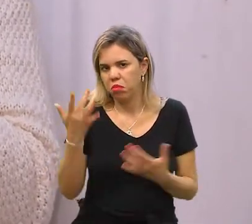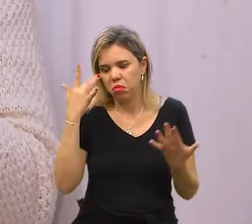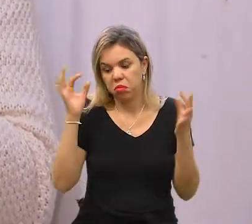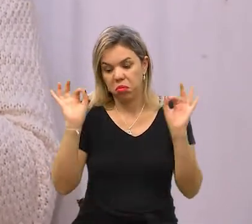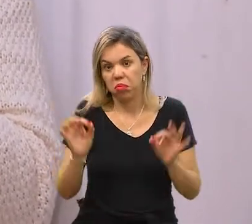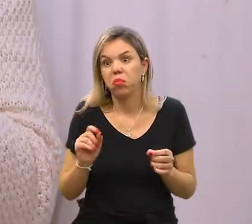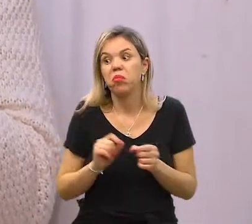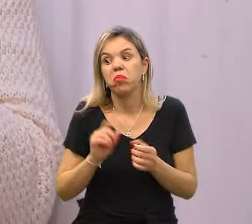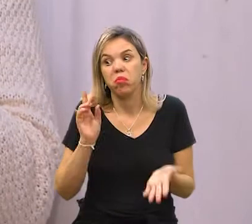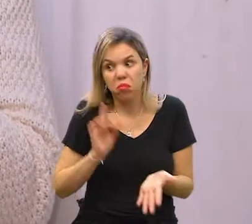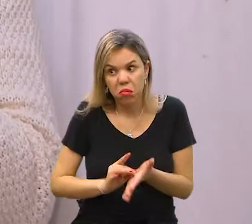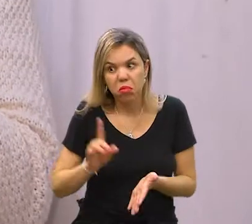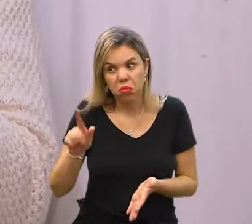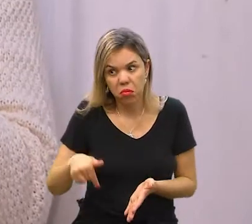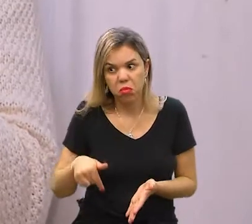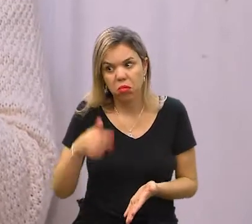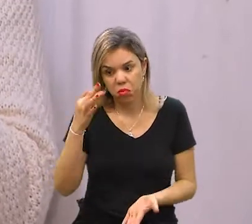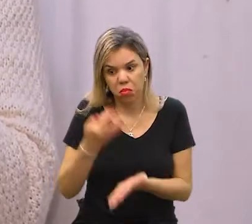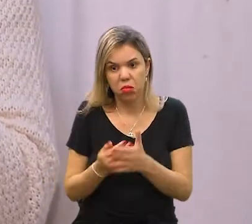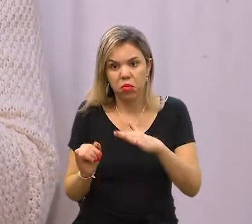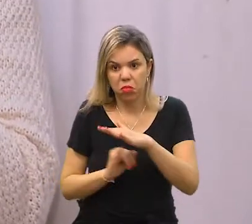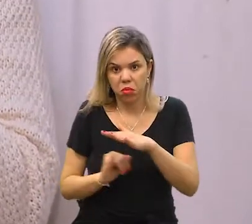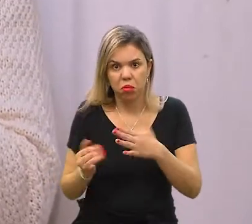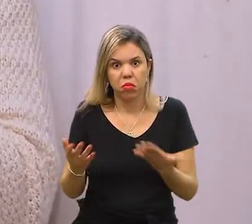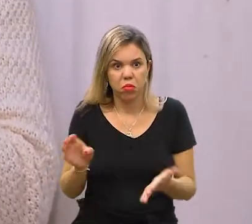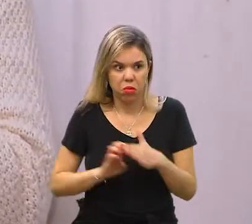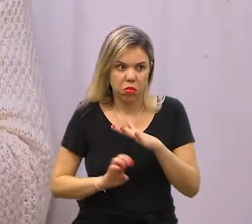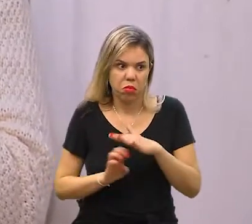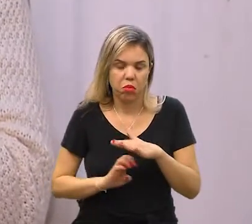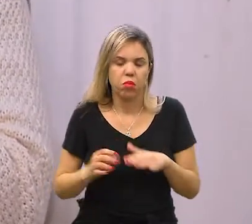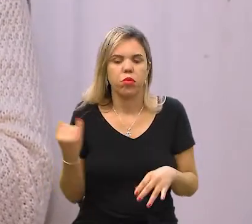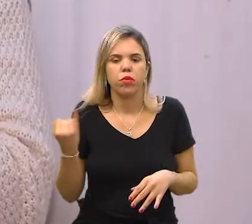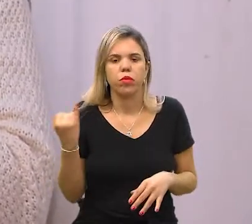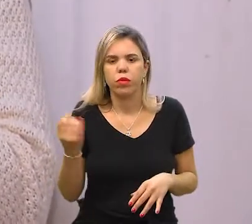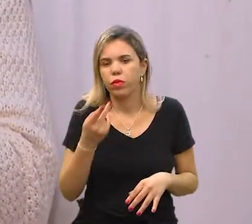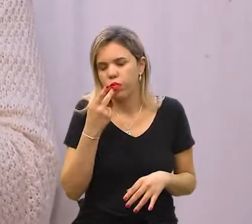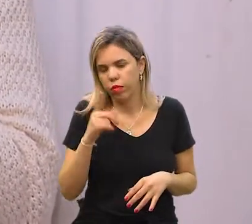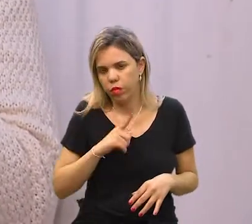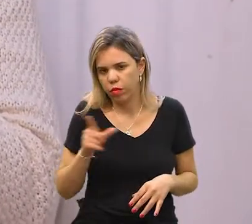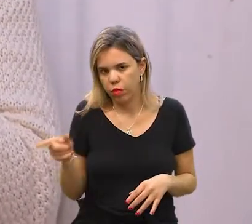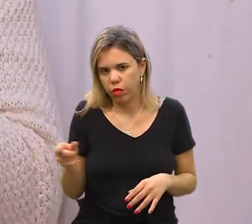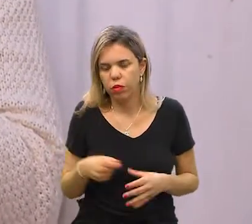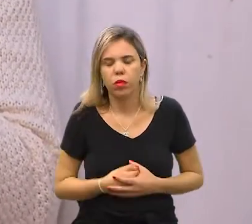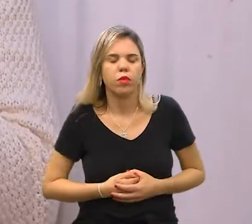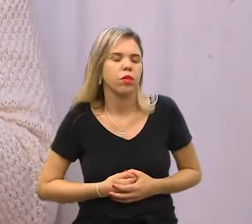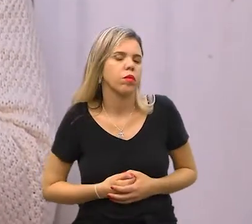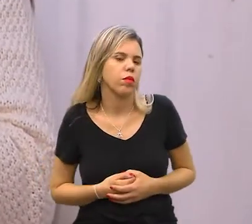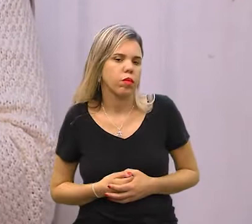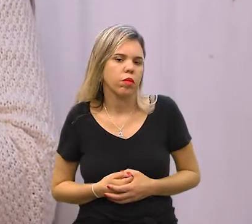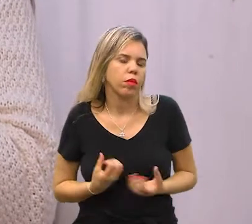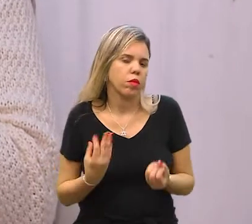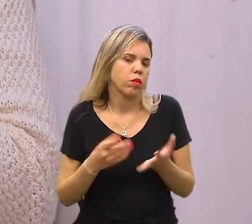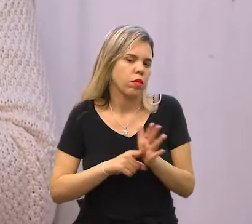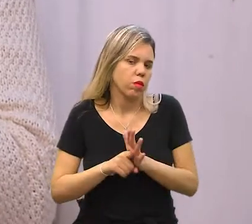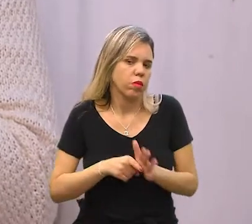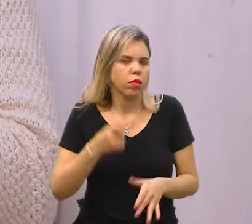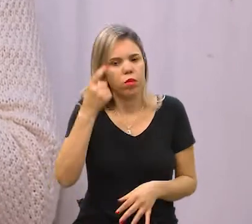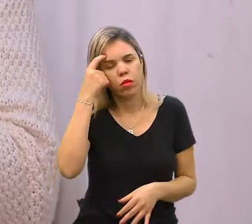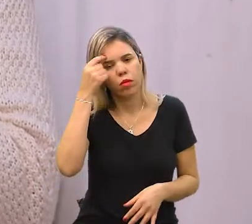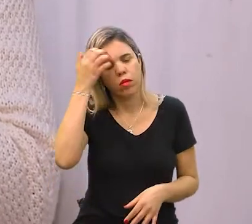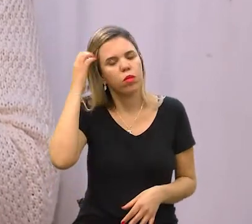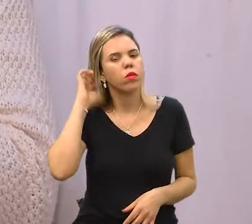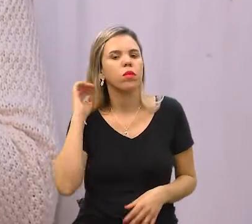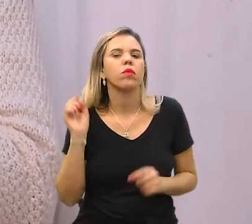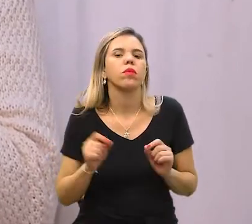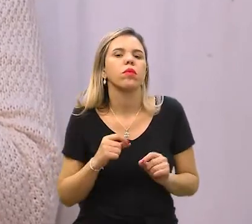ter certeza que ela é daquela instituição. É sempre importante a gente ter essa informação em mente, né?